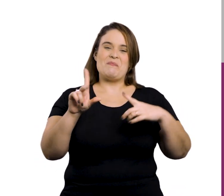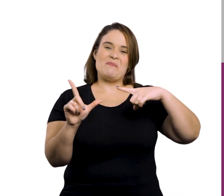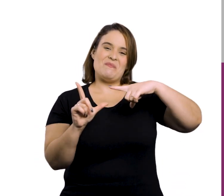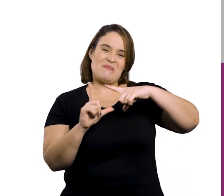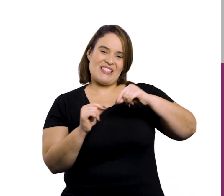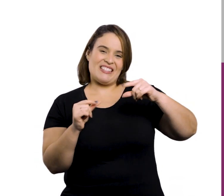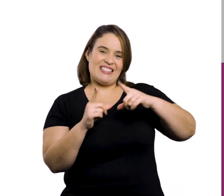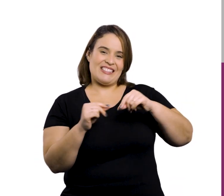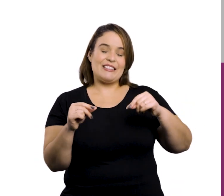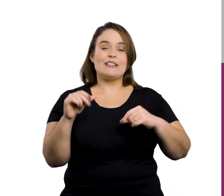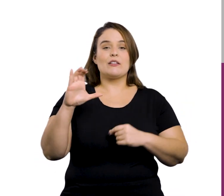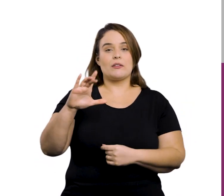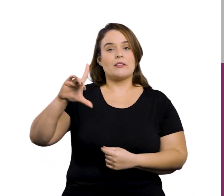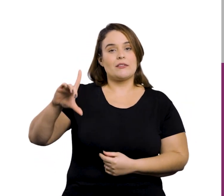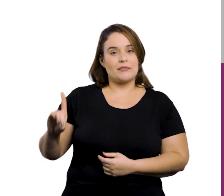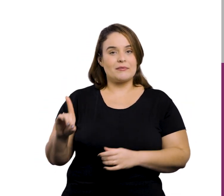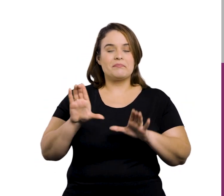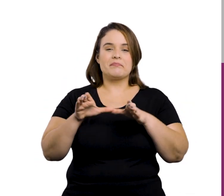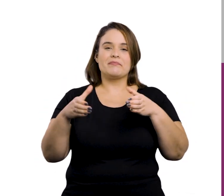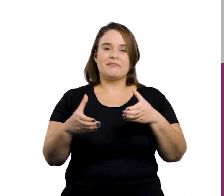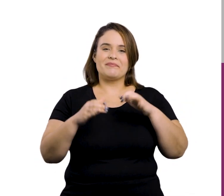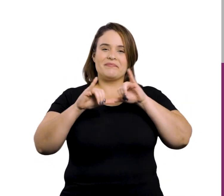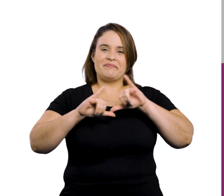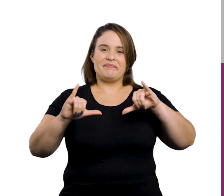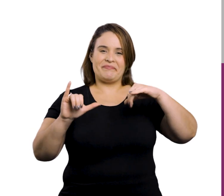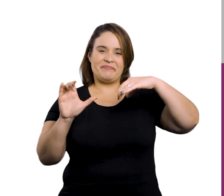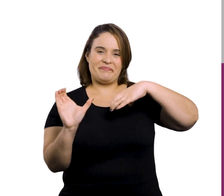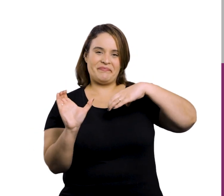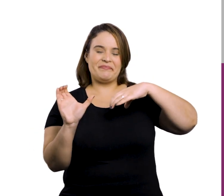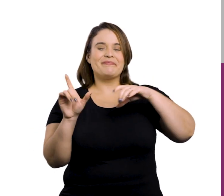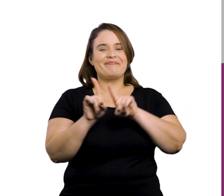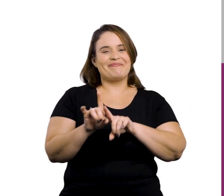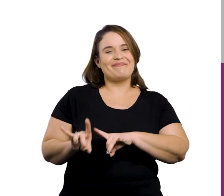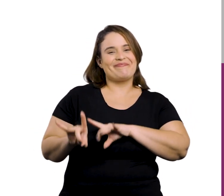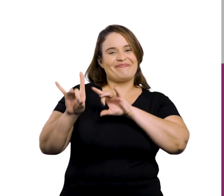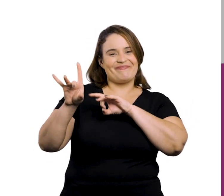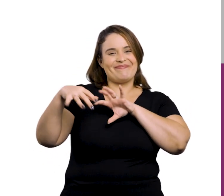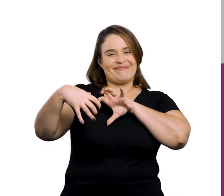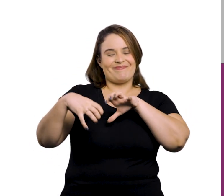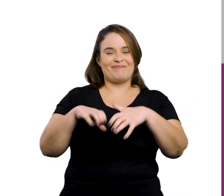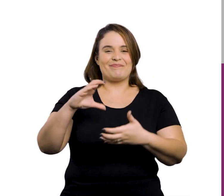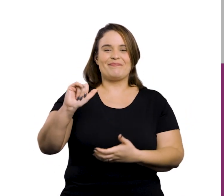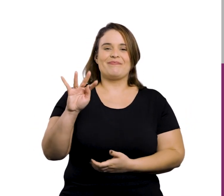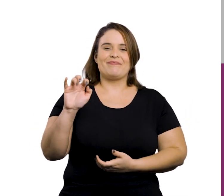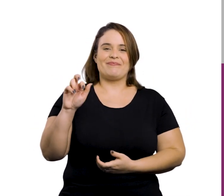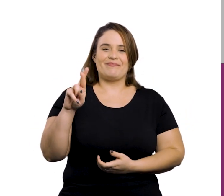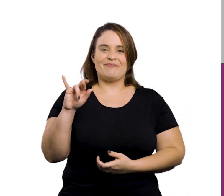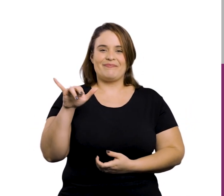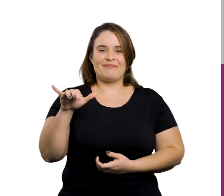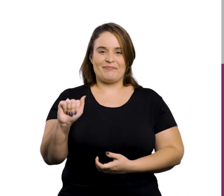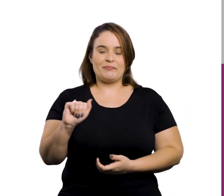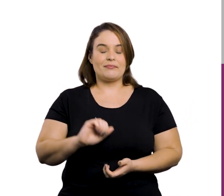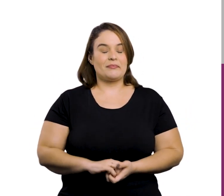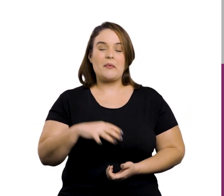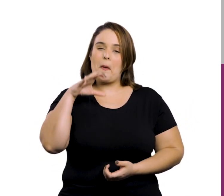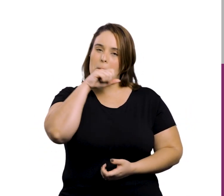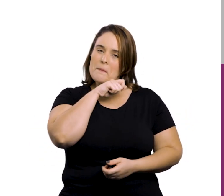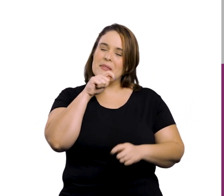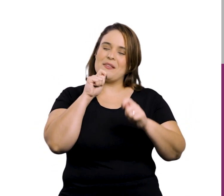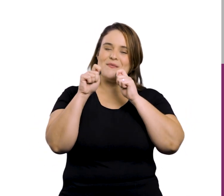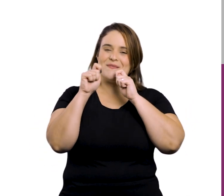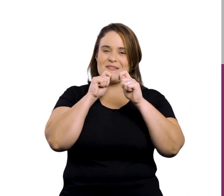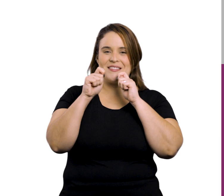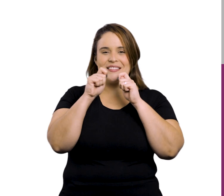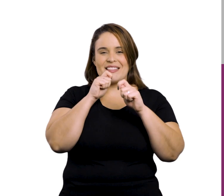nossa coordenadora do Comitê Distrito Federal da campanha e especialista da área, Catarina de Almeida Santos, para uma